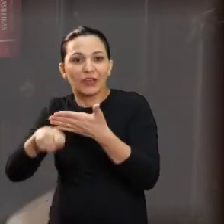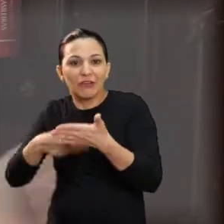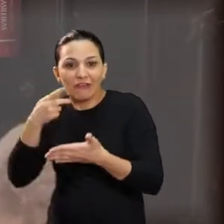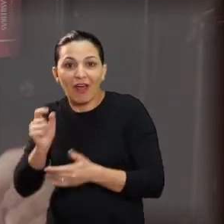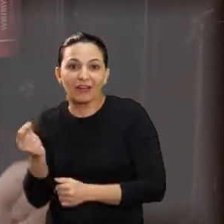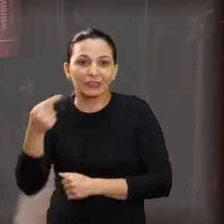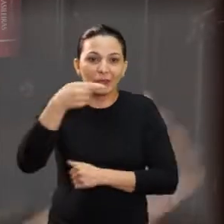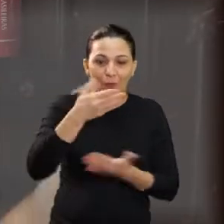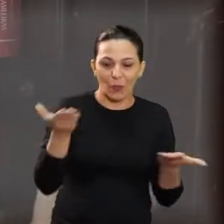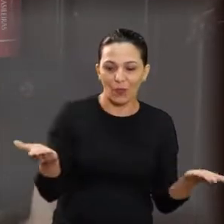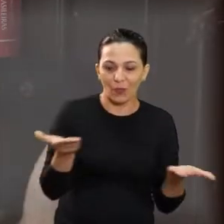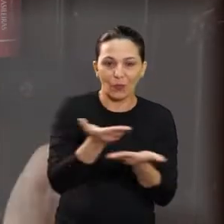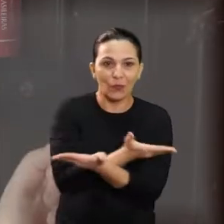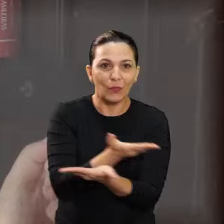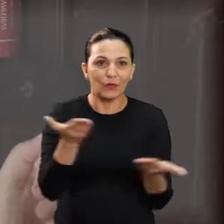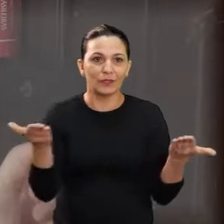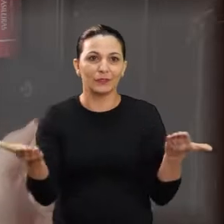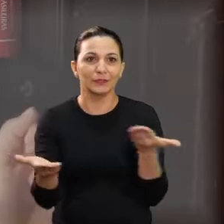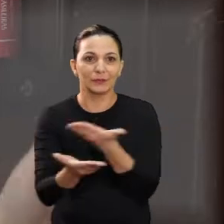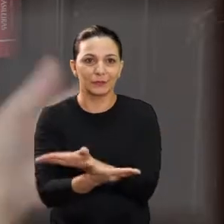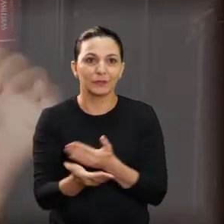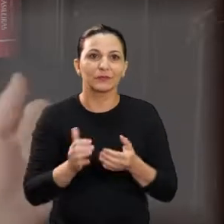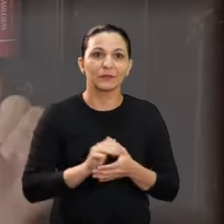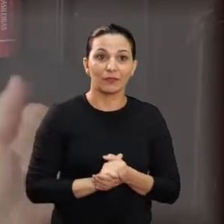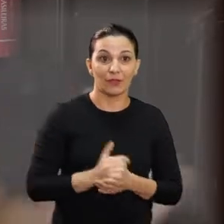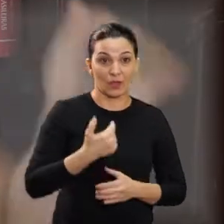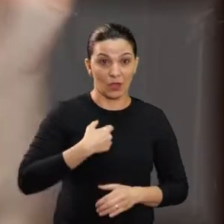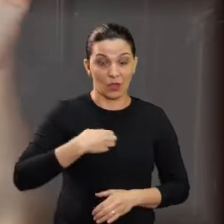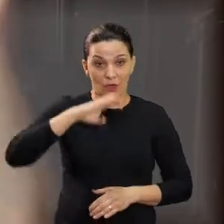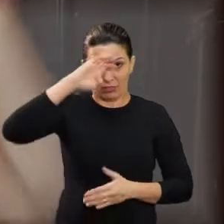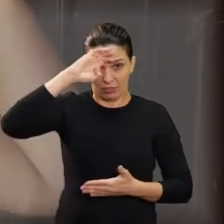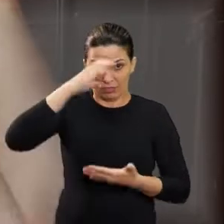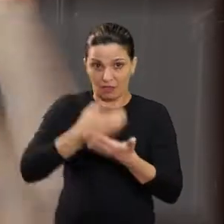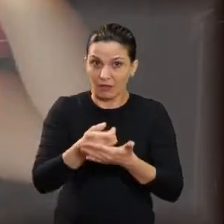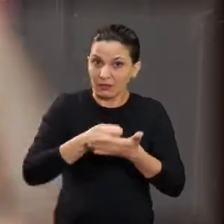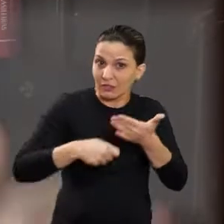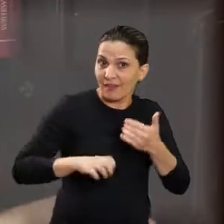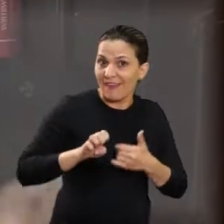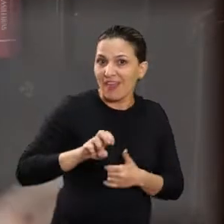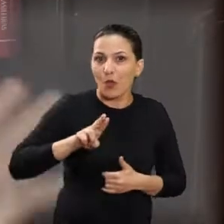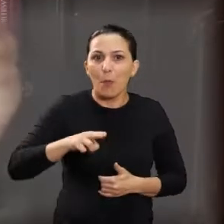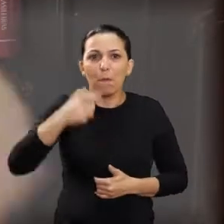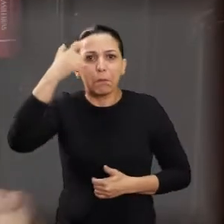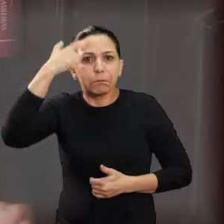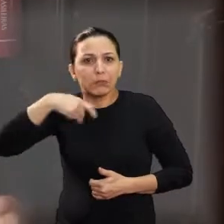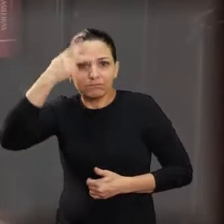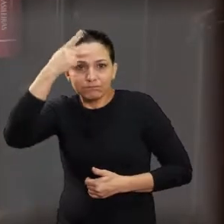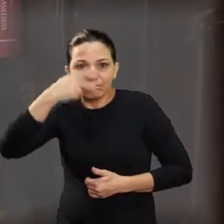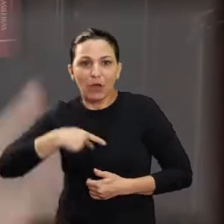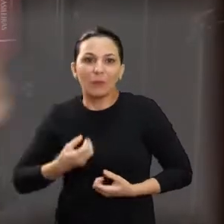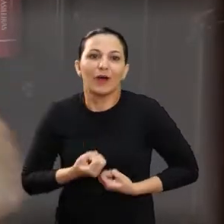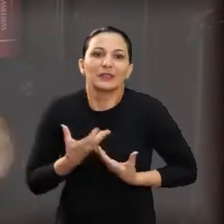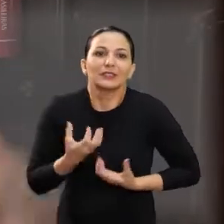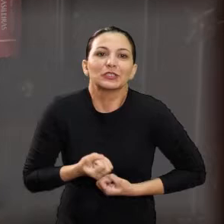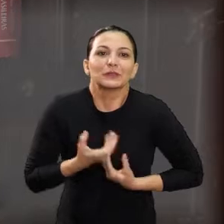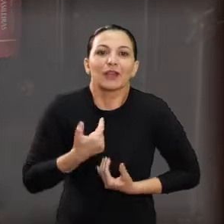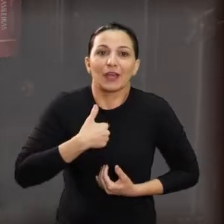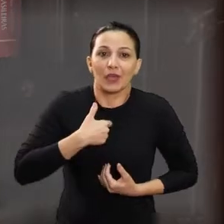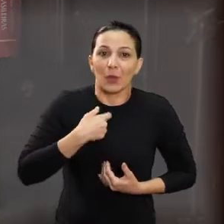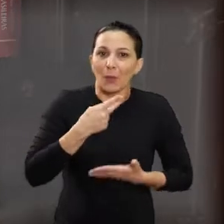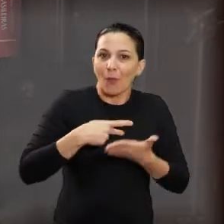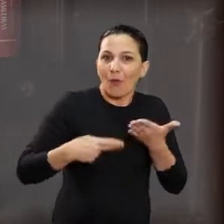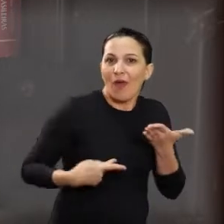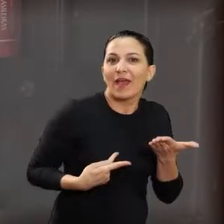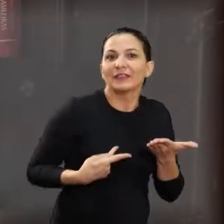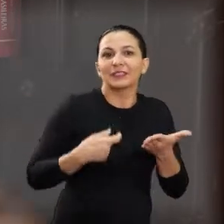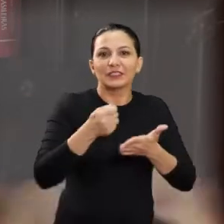que eu escrevi essa tese em primeira pessoa. Como poeta, eu deixei meu lado poético falar. E eu me coloquei dentro